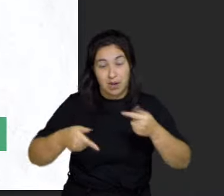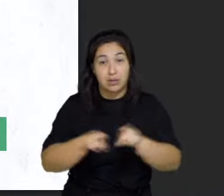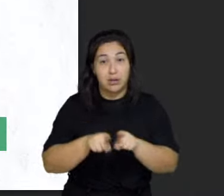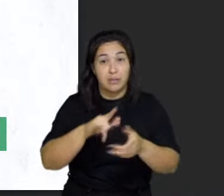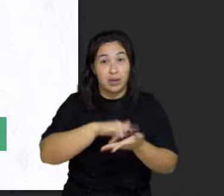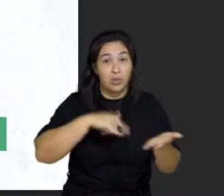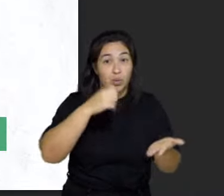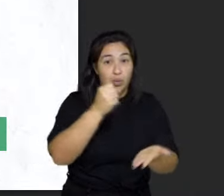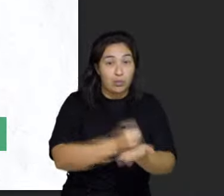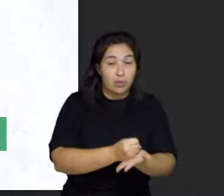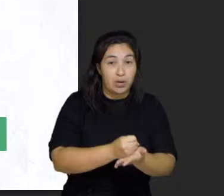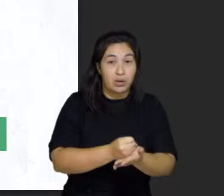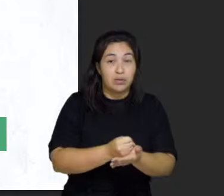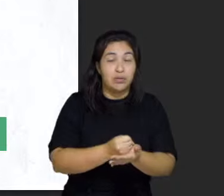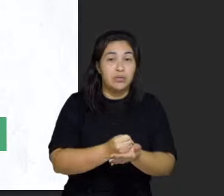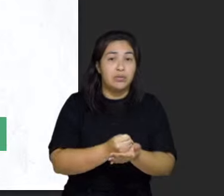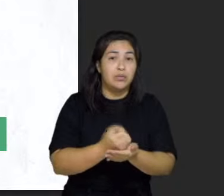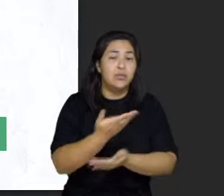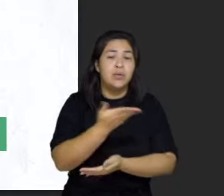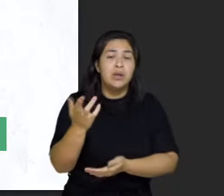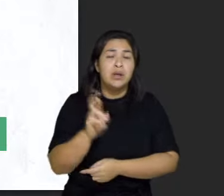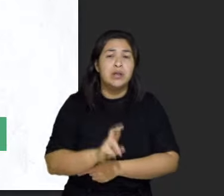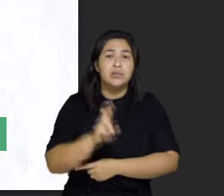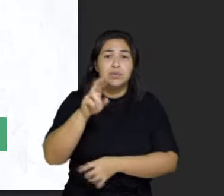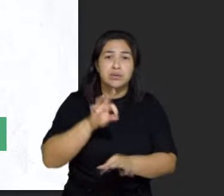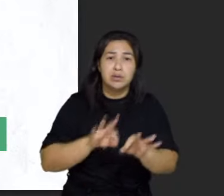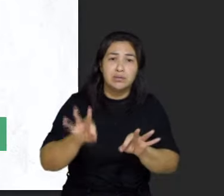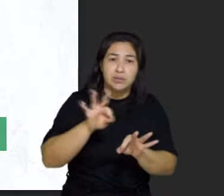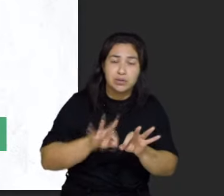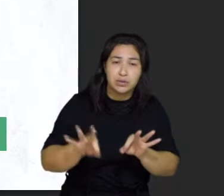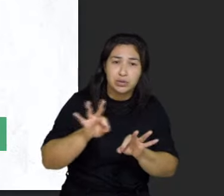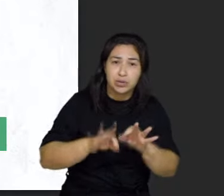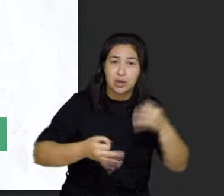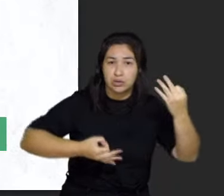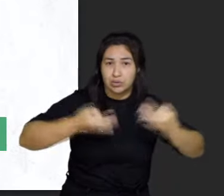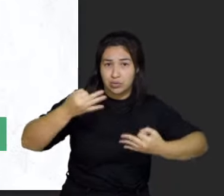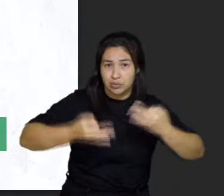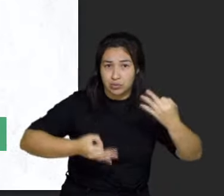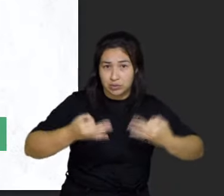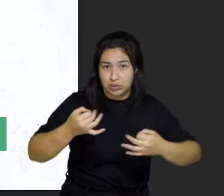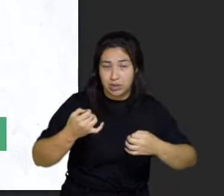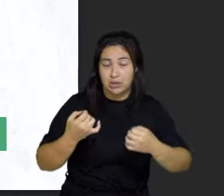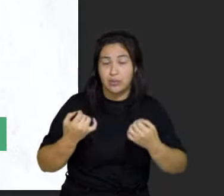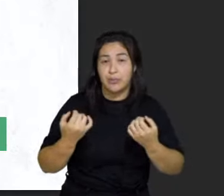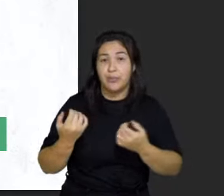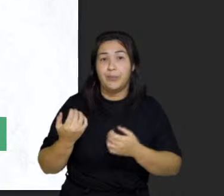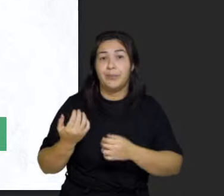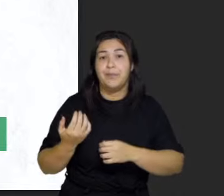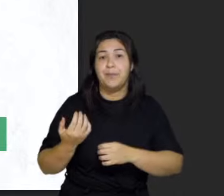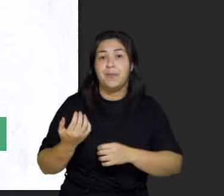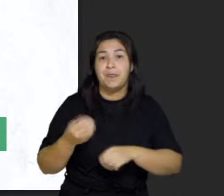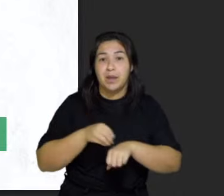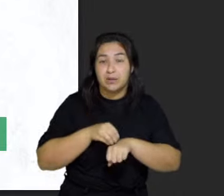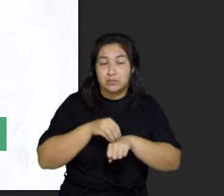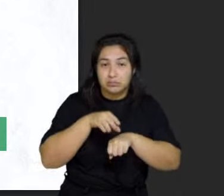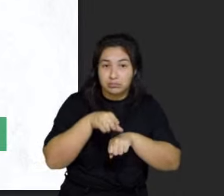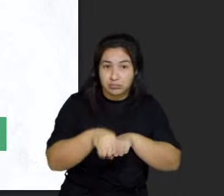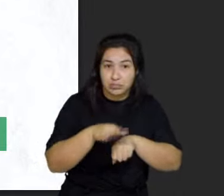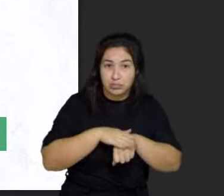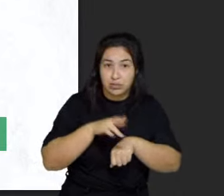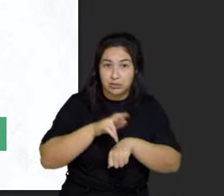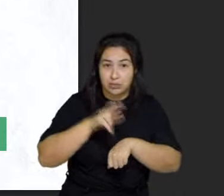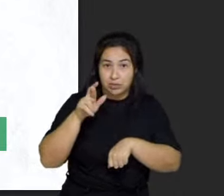sua diretoria e os responsáveis pela entidade judicial e extrajudicial à época da sugestão. E